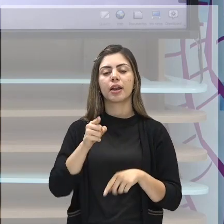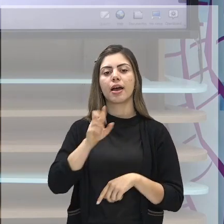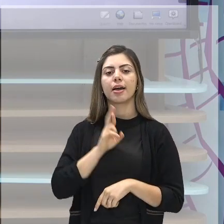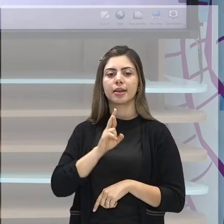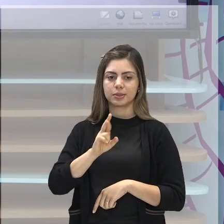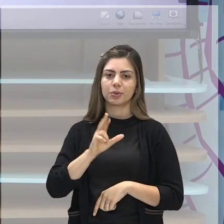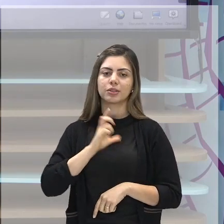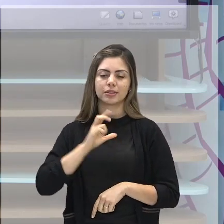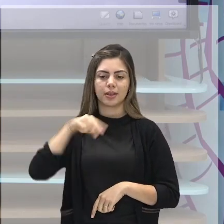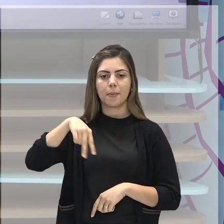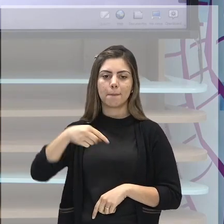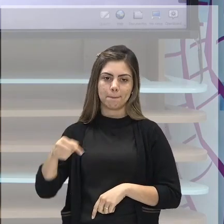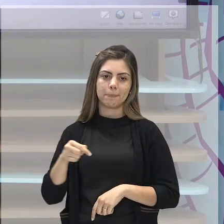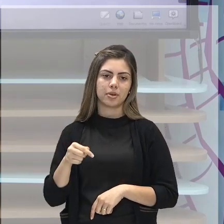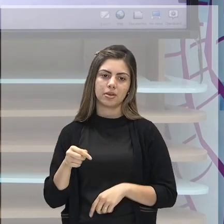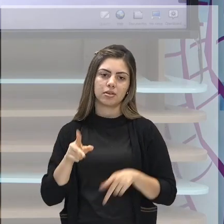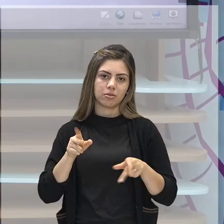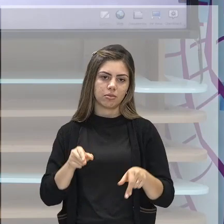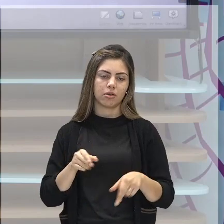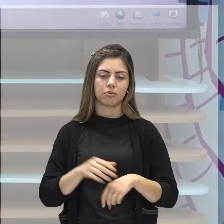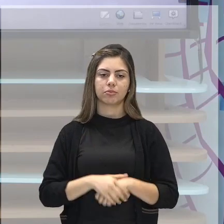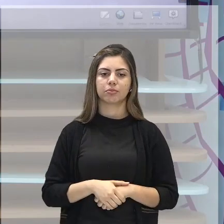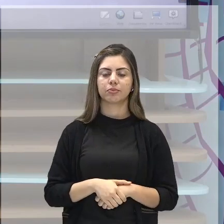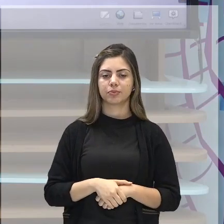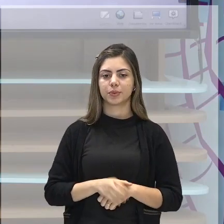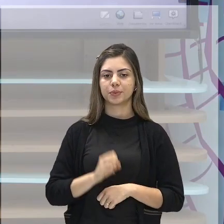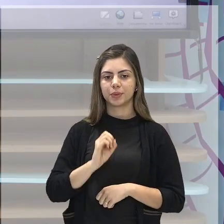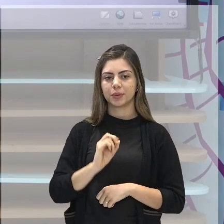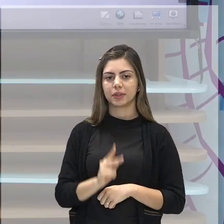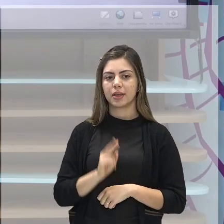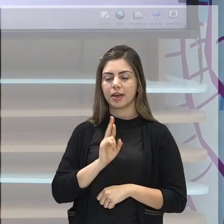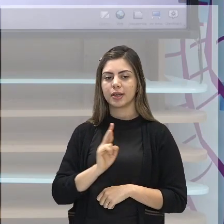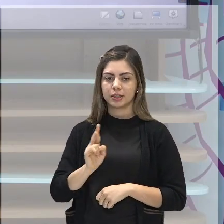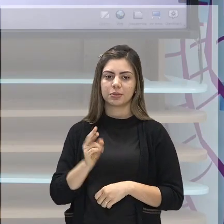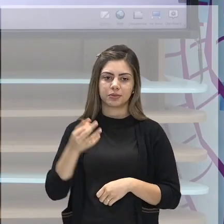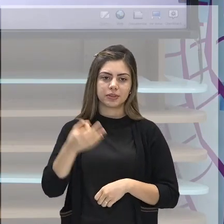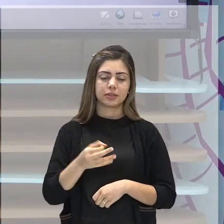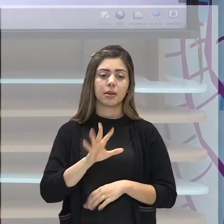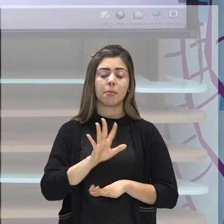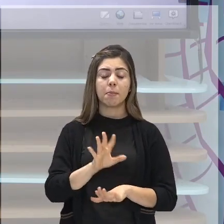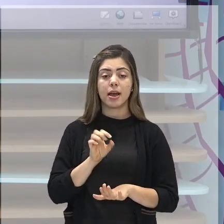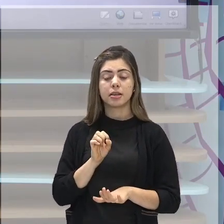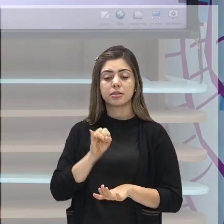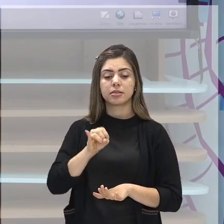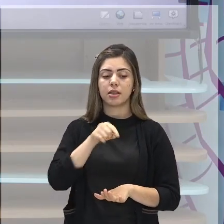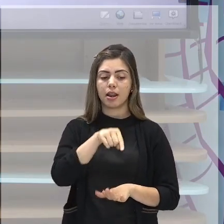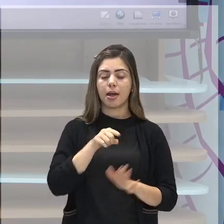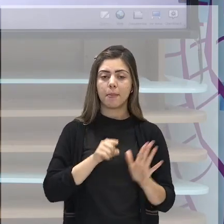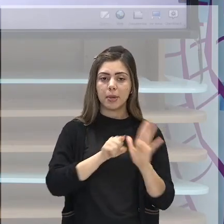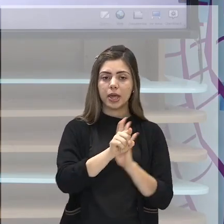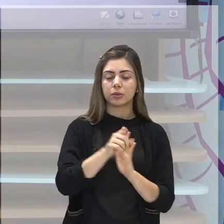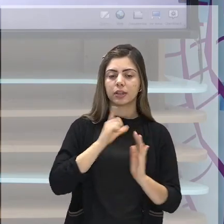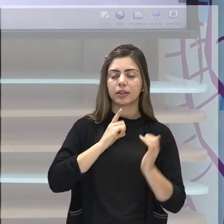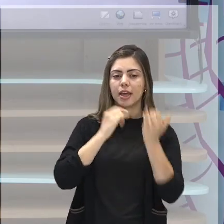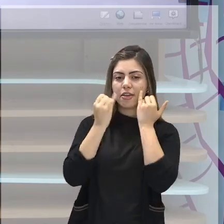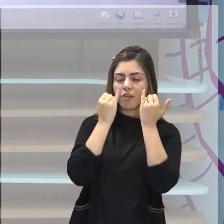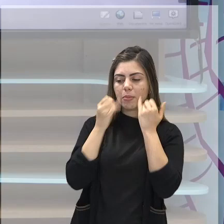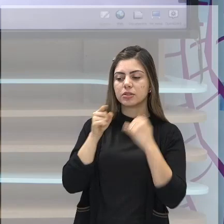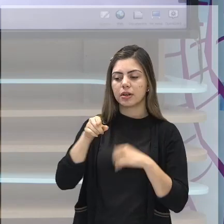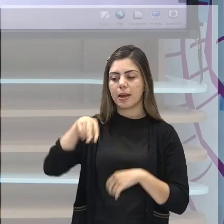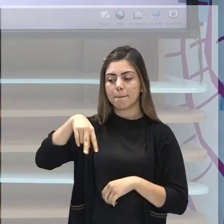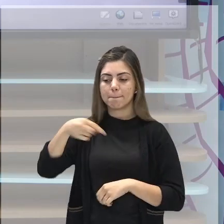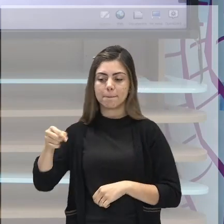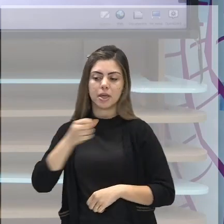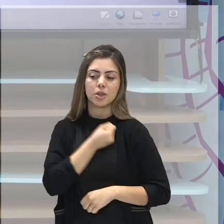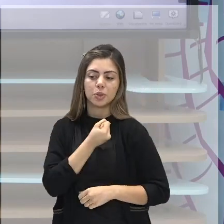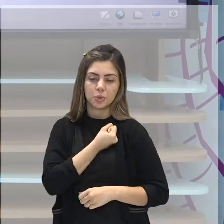π também. Você não mexe e aí não perde a precisão do teu problema. Agora, se o problema te der o valor de π, você tem